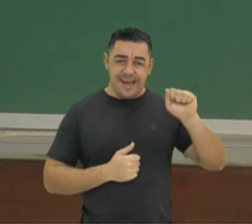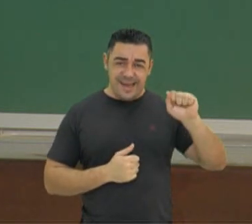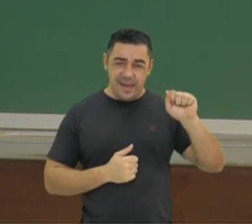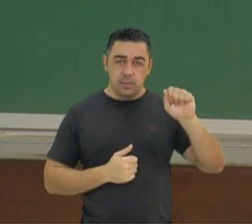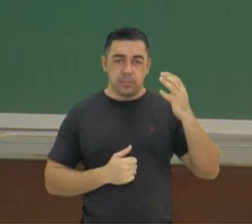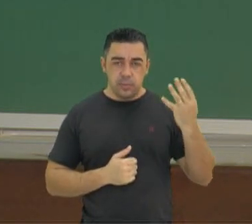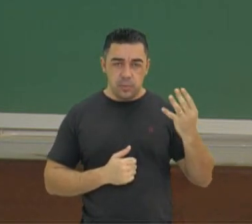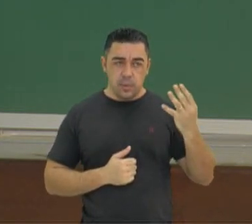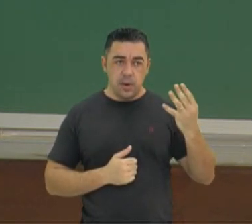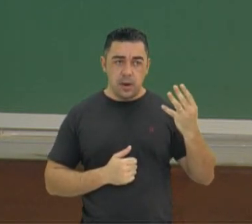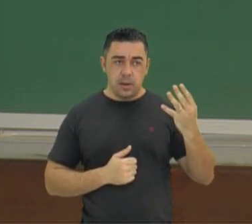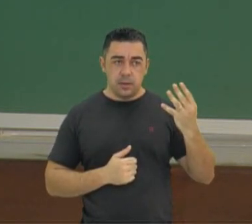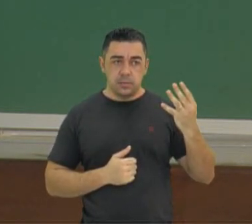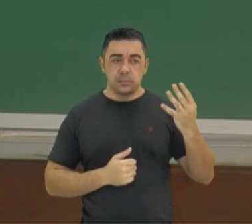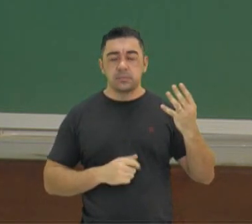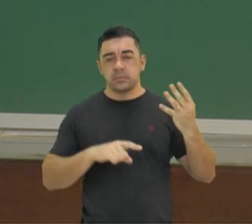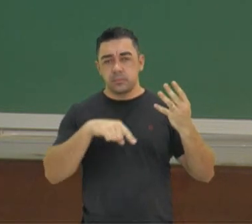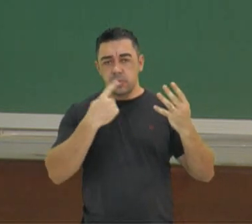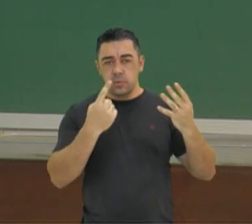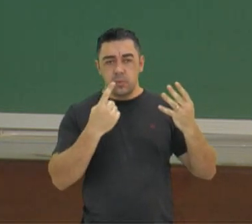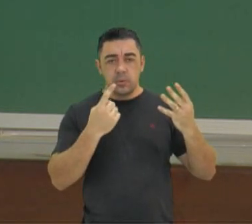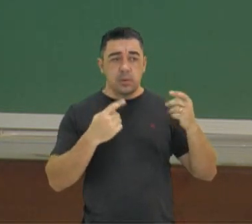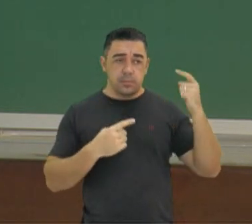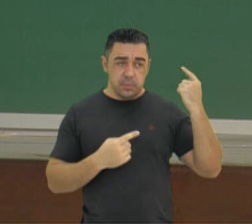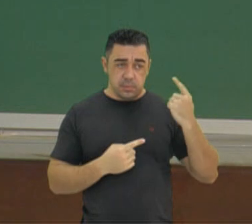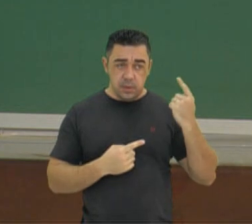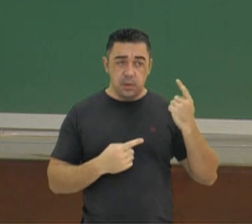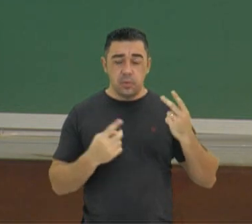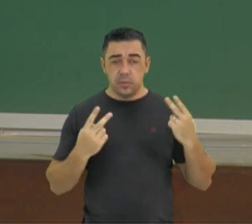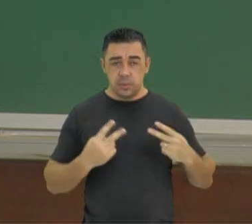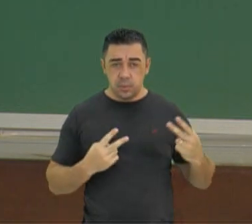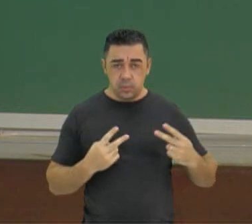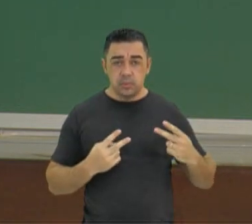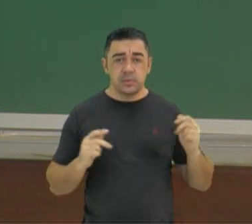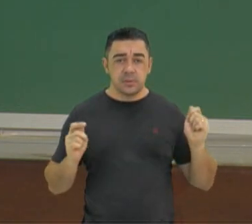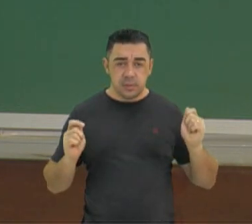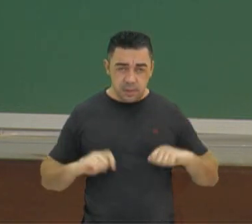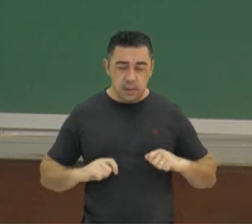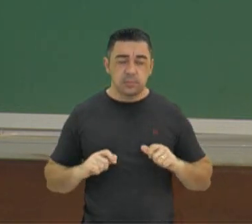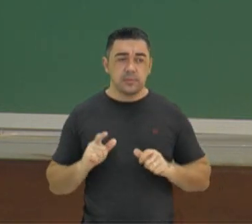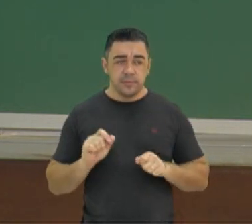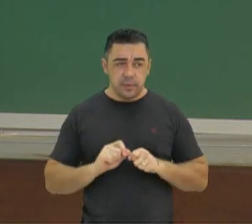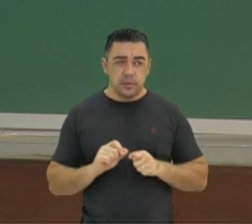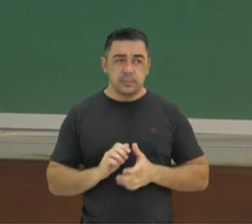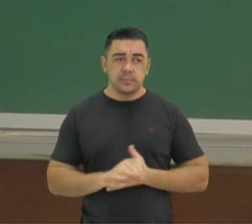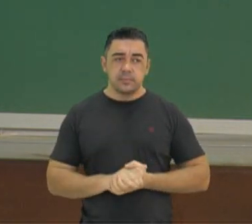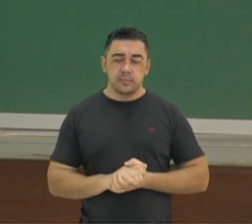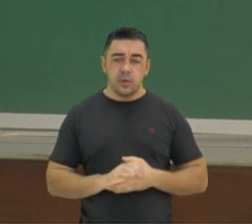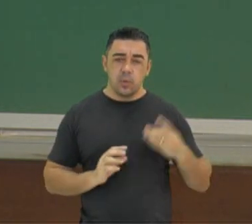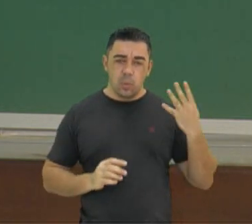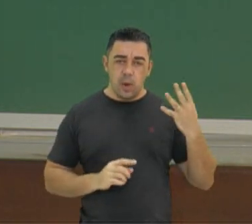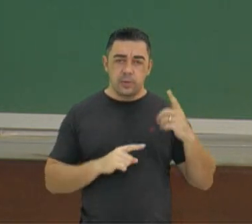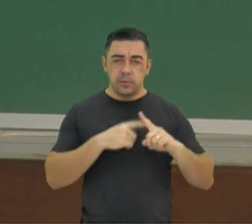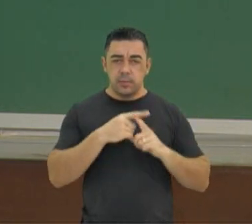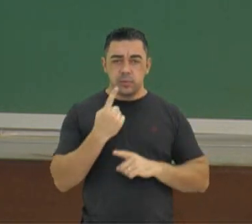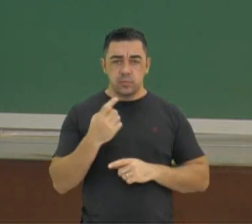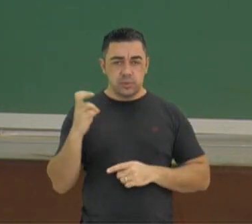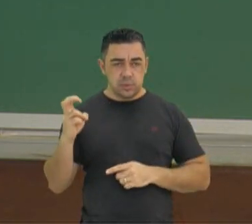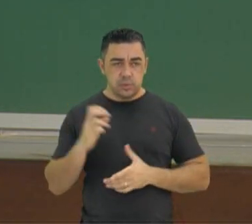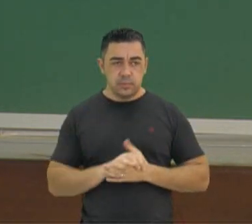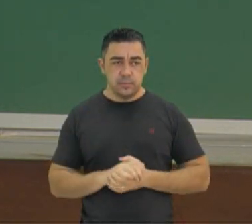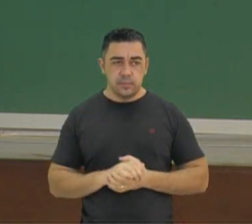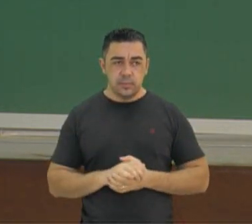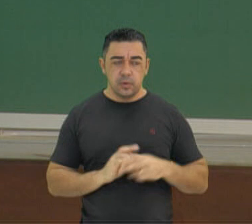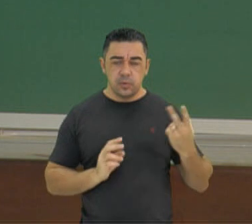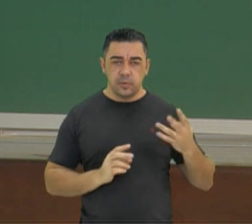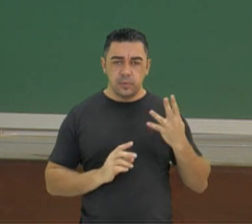o 4 e o 1 tanto na primeira quanto na segunda equação, eu consigo resolver. Ó. 4 mais 1, 5.